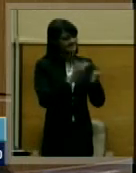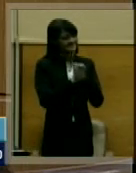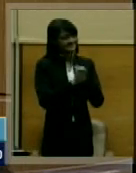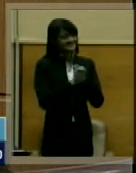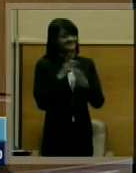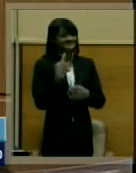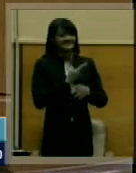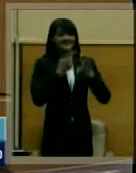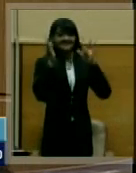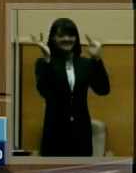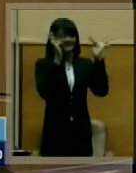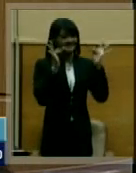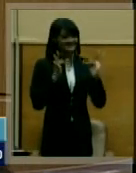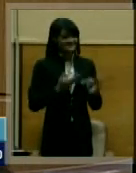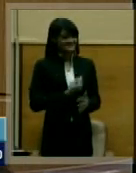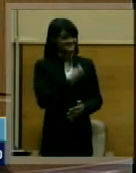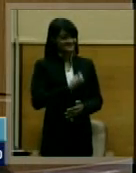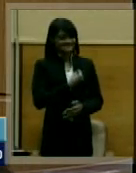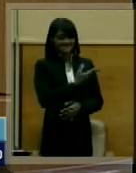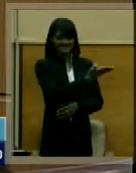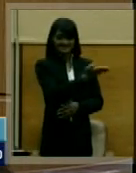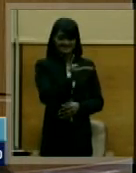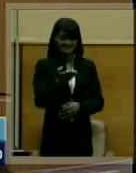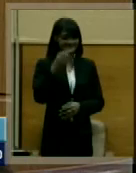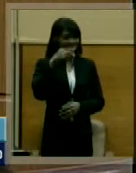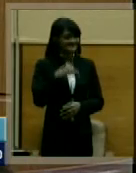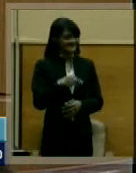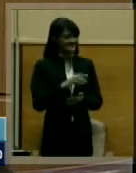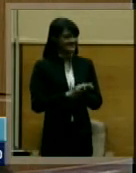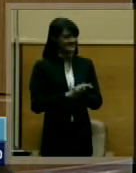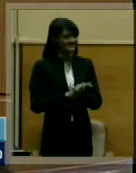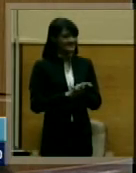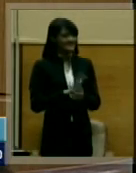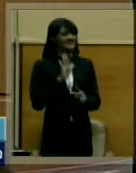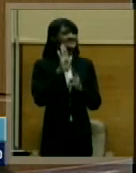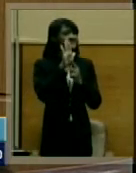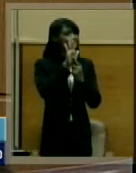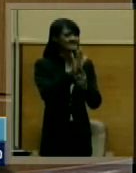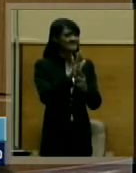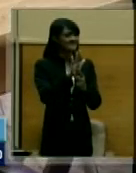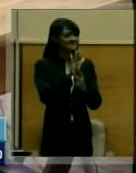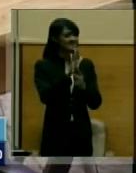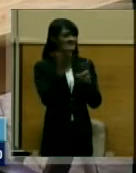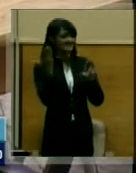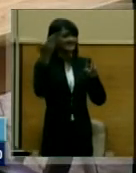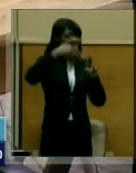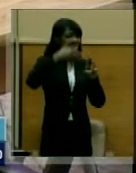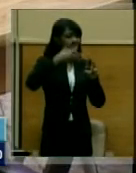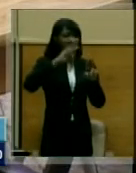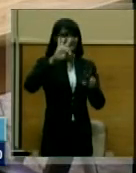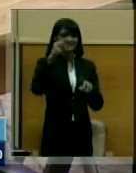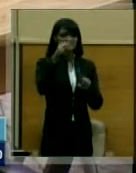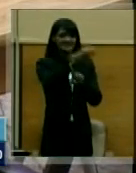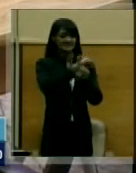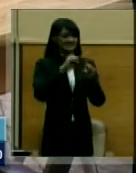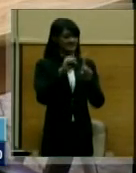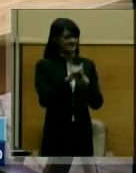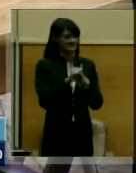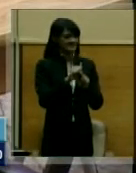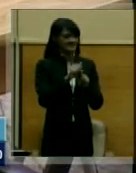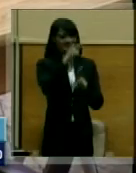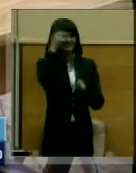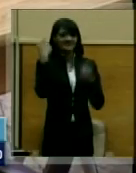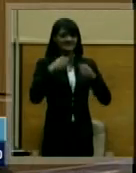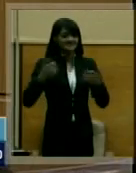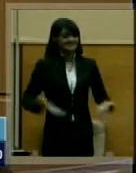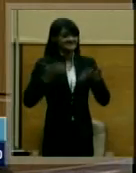ficamos muito felizes com a presença de todos vocês, o exemplo que vocês estão dando à sociedade e a todos que precisam cada vez mais de estímulo de cada